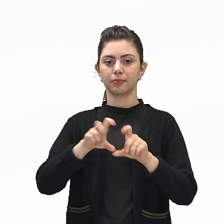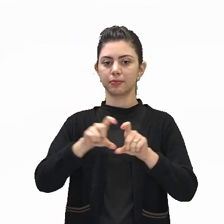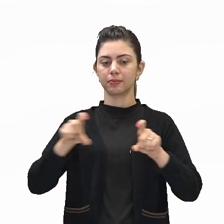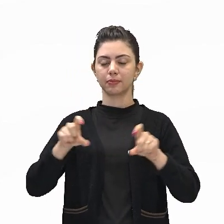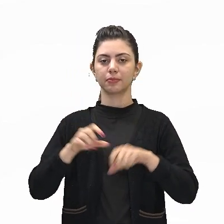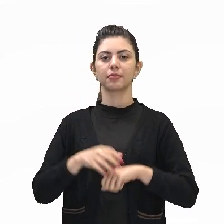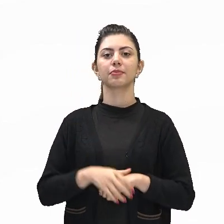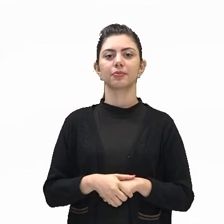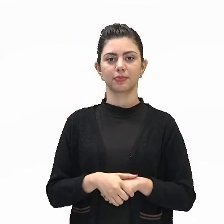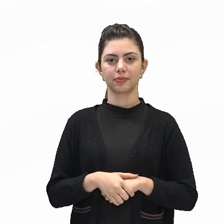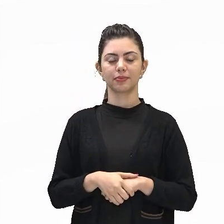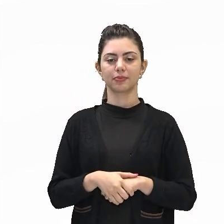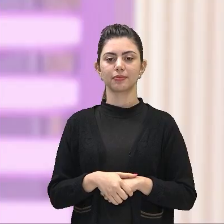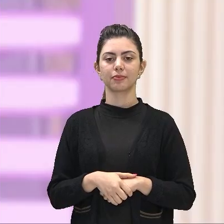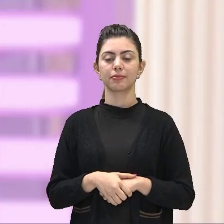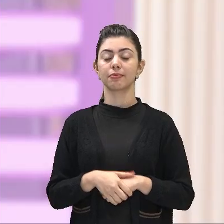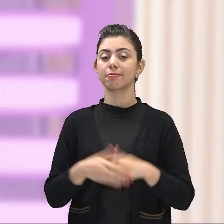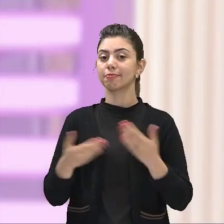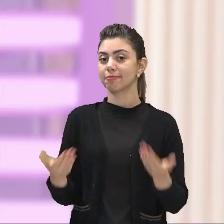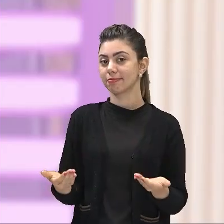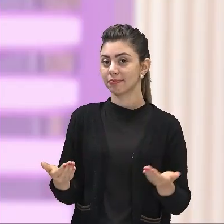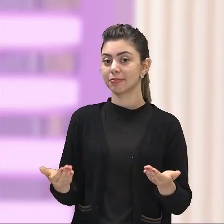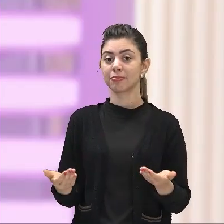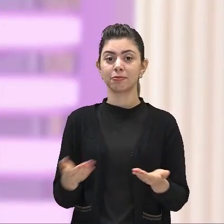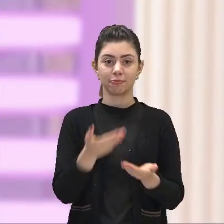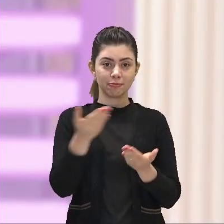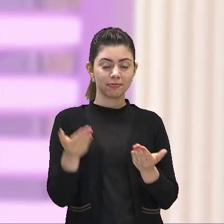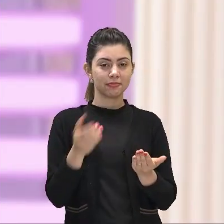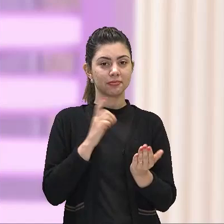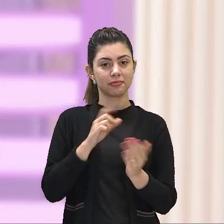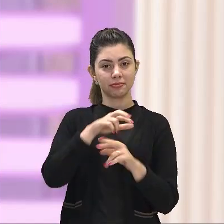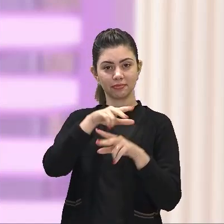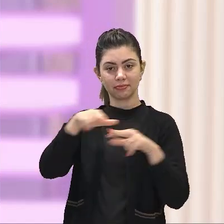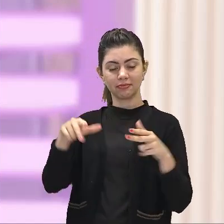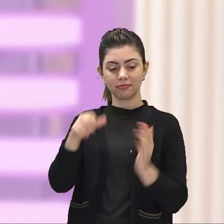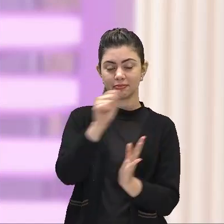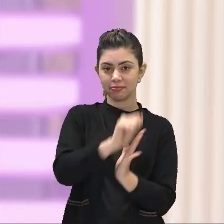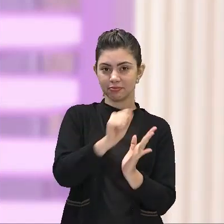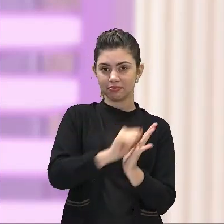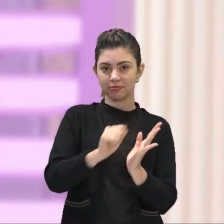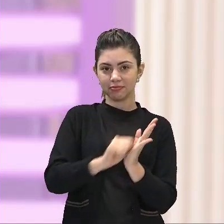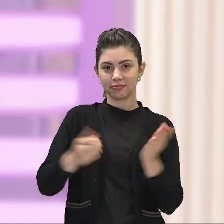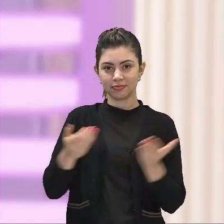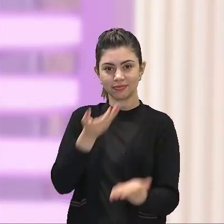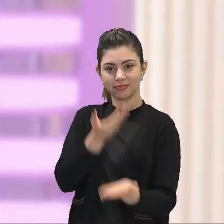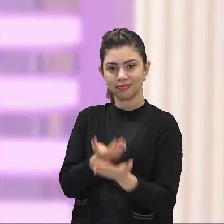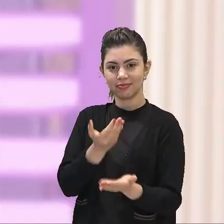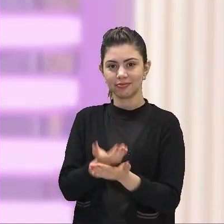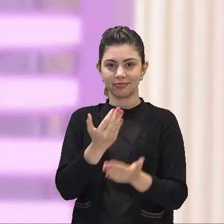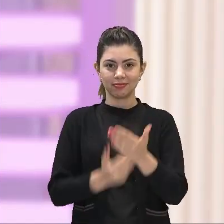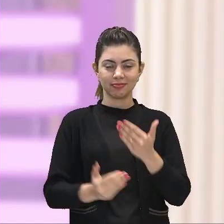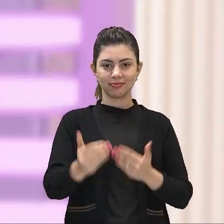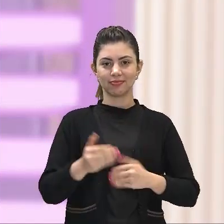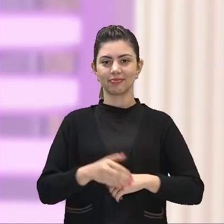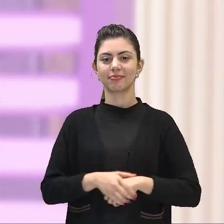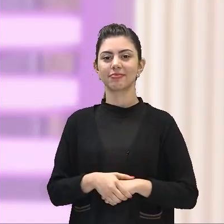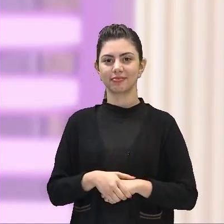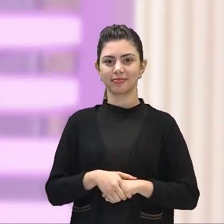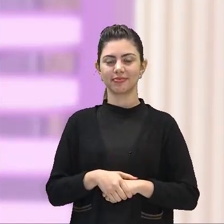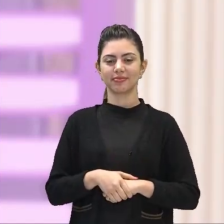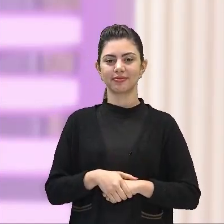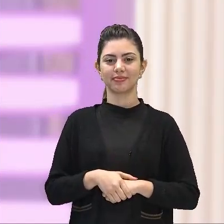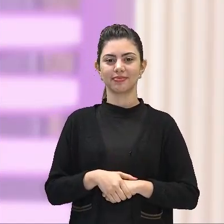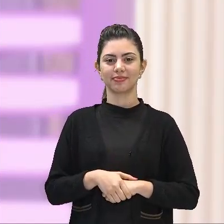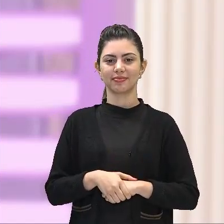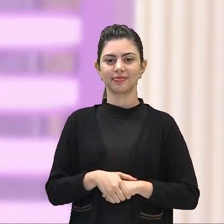sistemas lineares. Então, pegue todo o seu material, anote tudo na nossa aula e, sem mais delongas, vamos à nossa